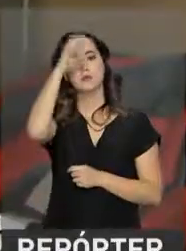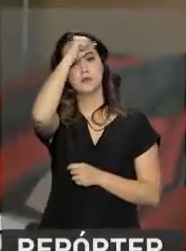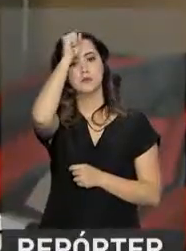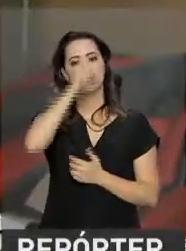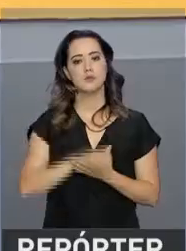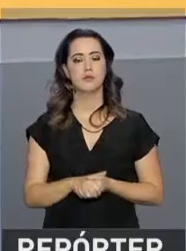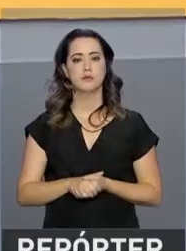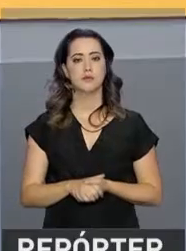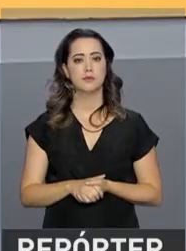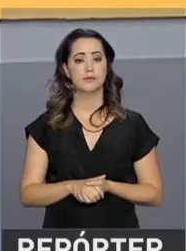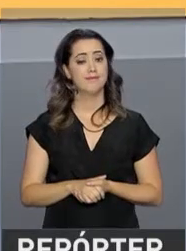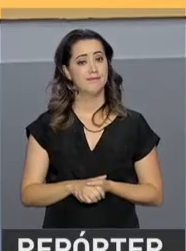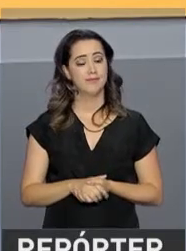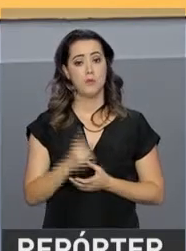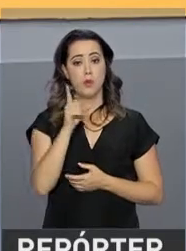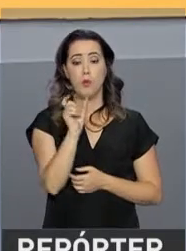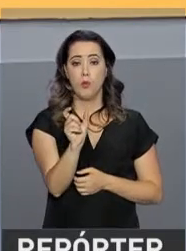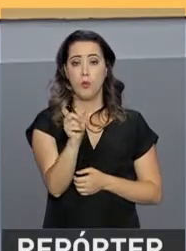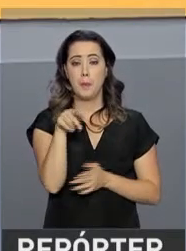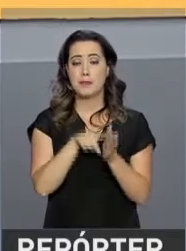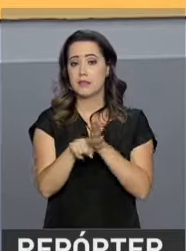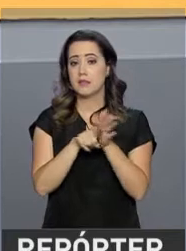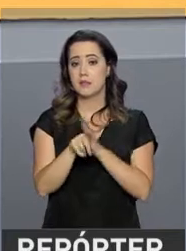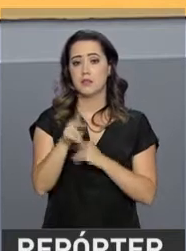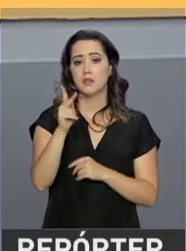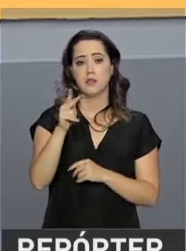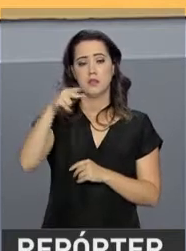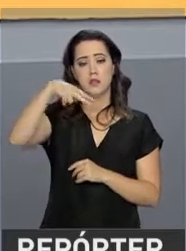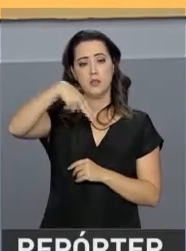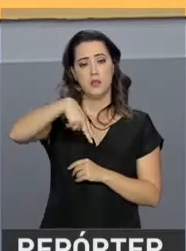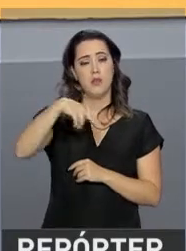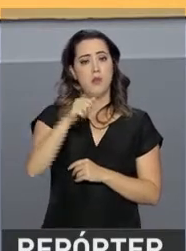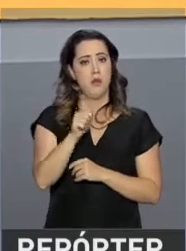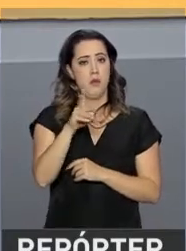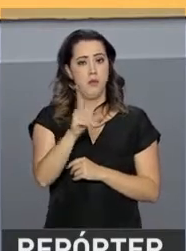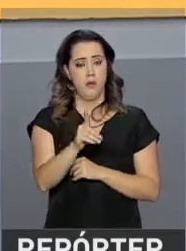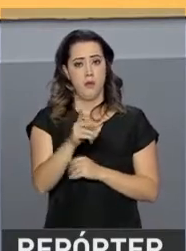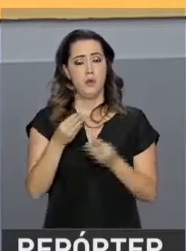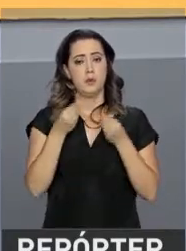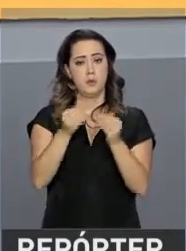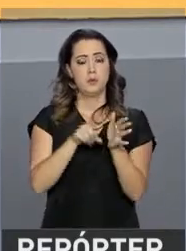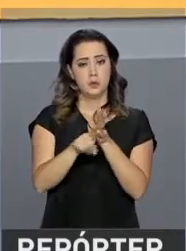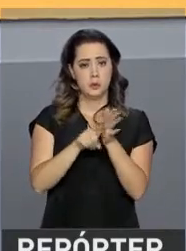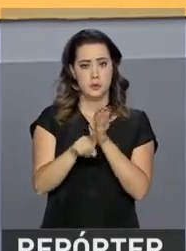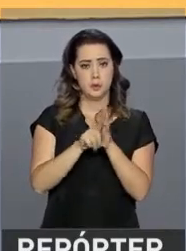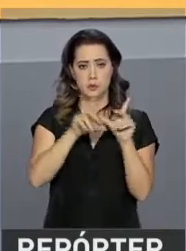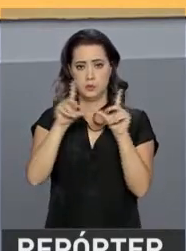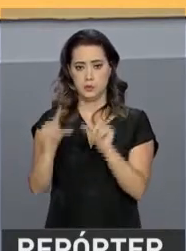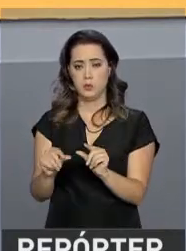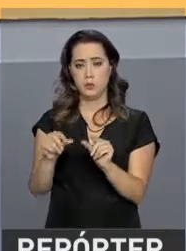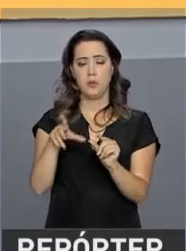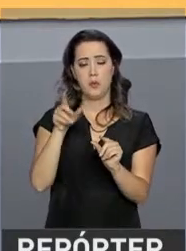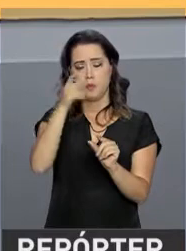aprender uma correção a pesquisa nacional por amostra de domicílios contínua e trouxe os dados aí da queda do analfabetismo